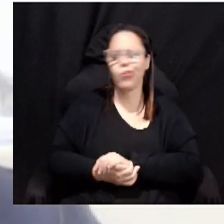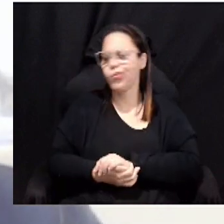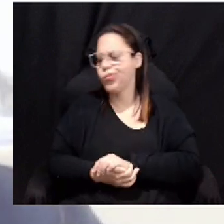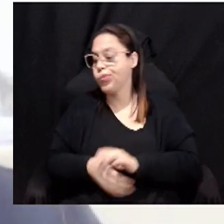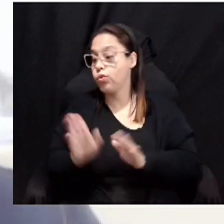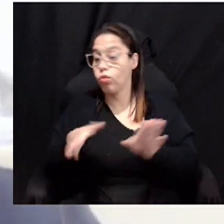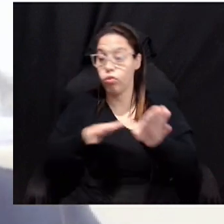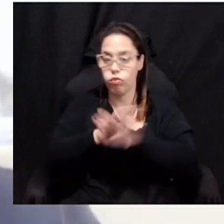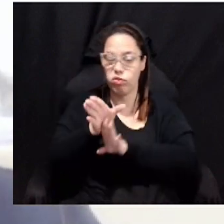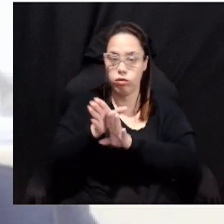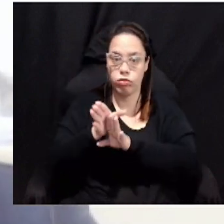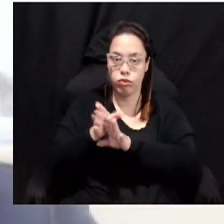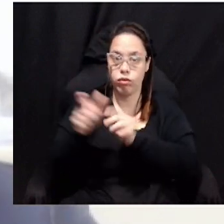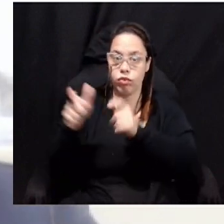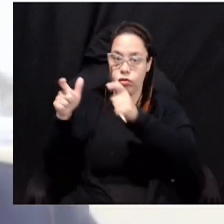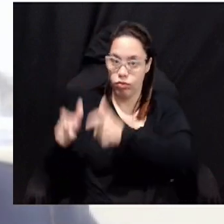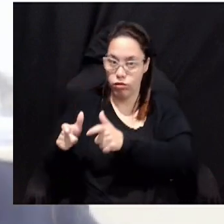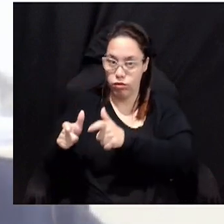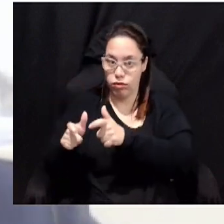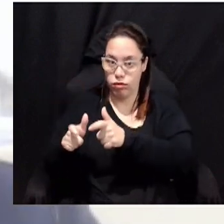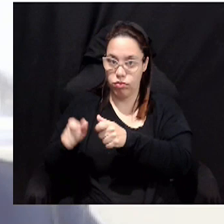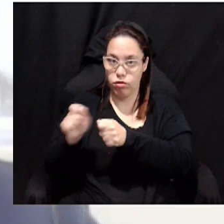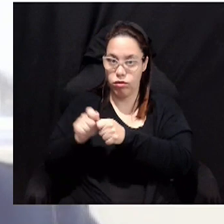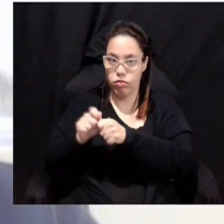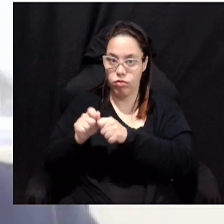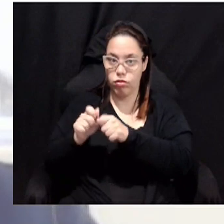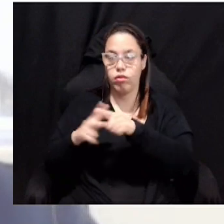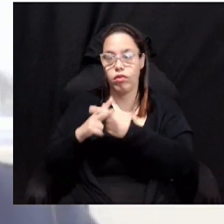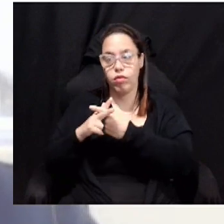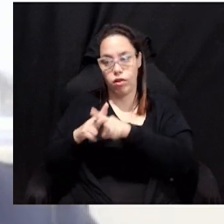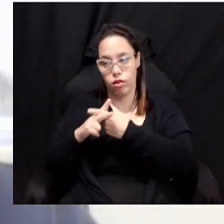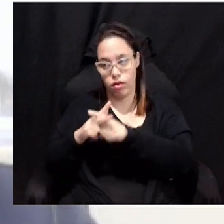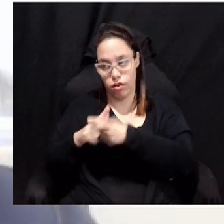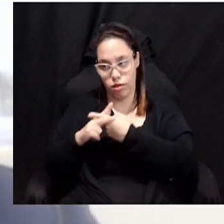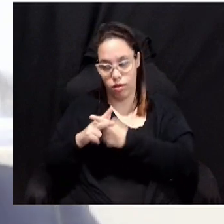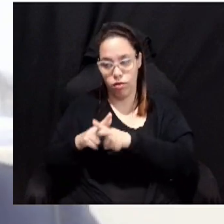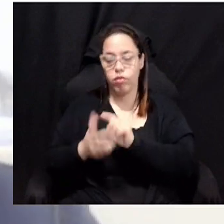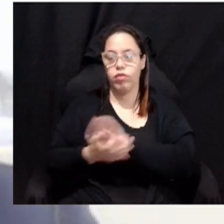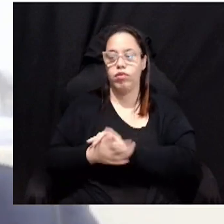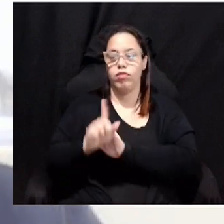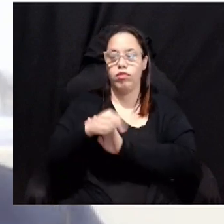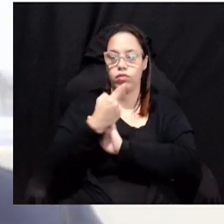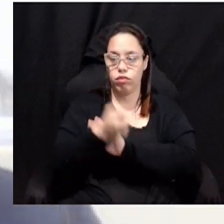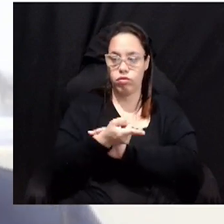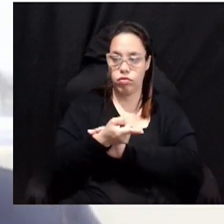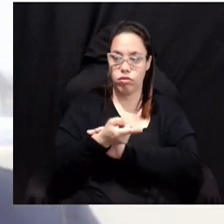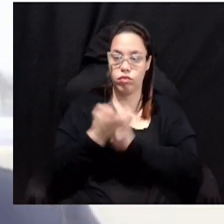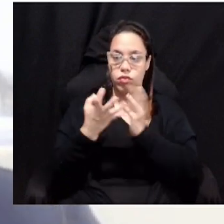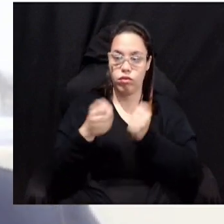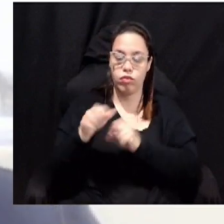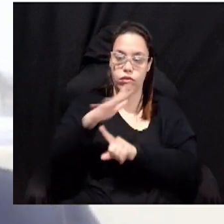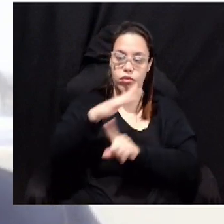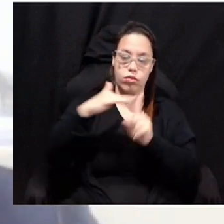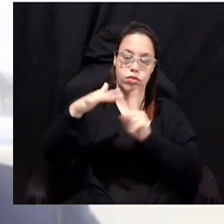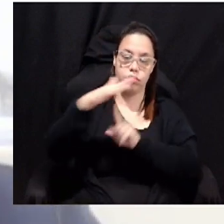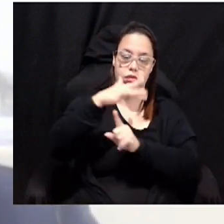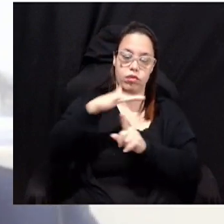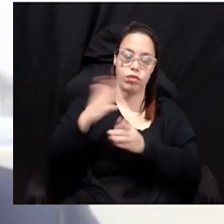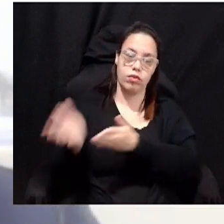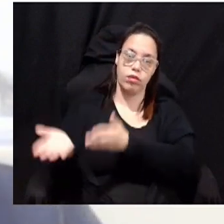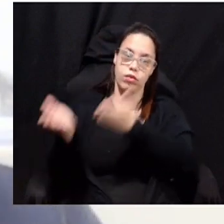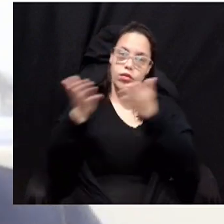a campo para estar realizando essas manutenções. Então, além dos ganhos ambientais, também trazemos vários